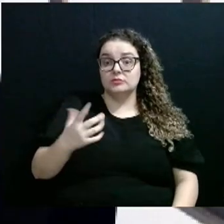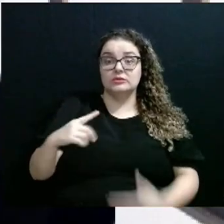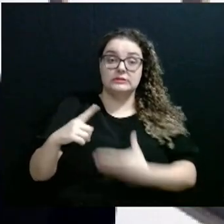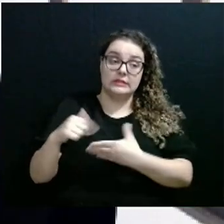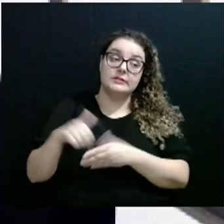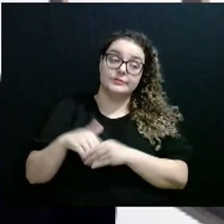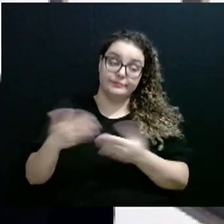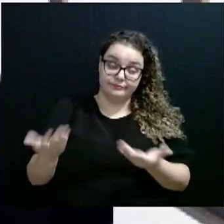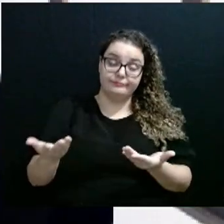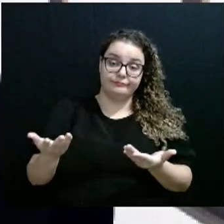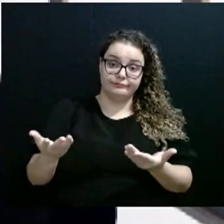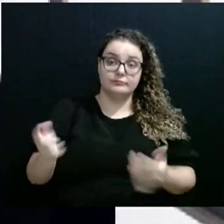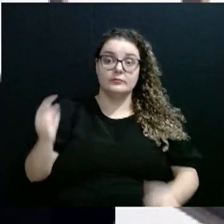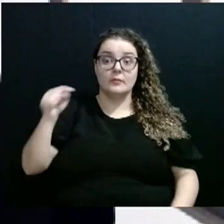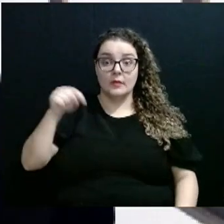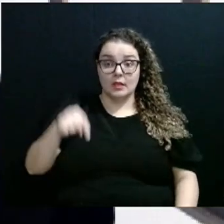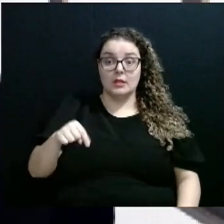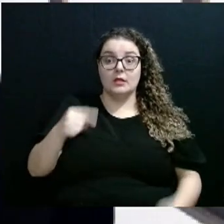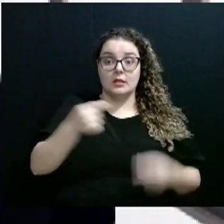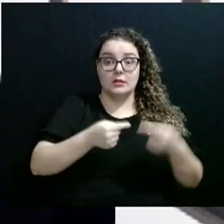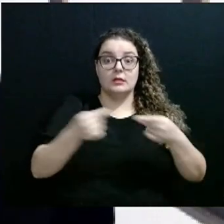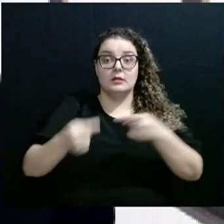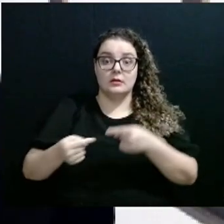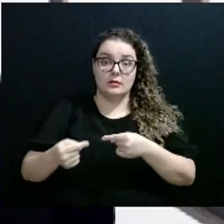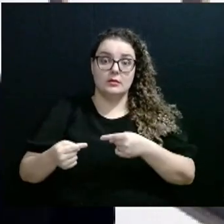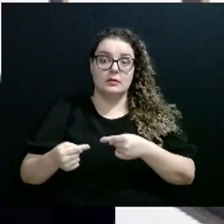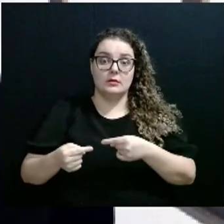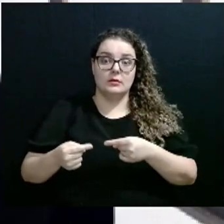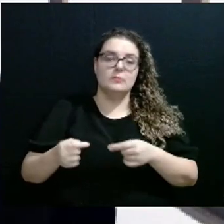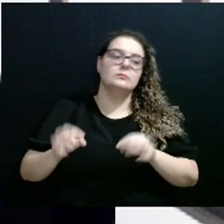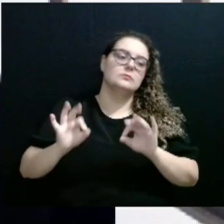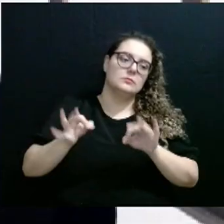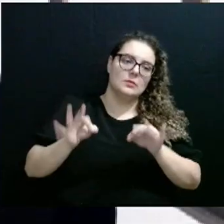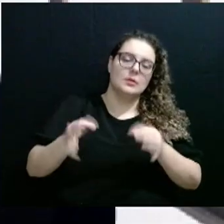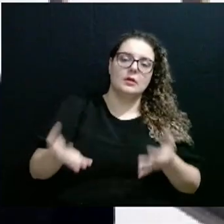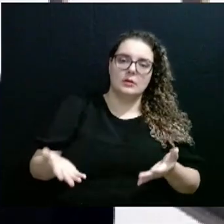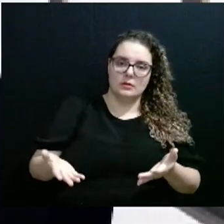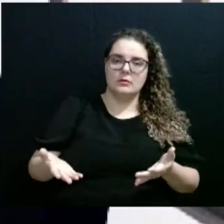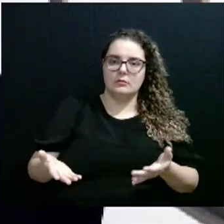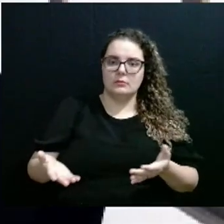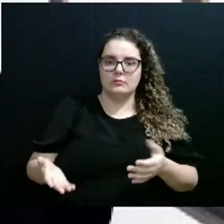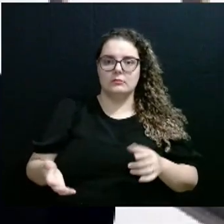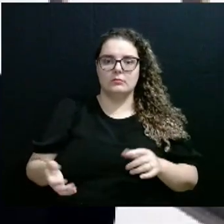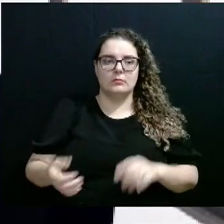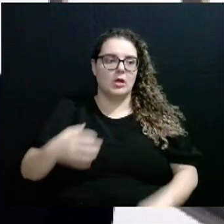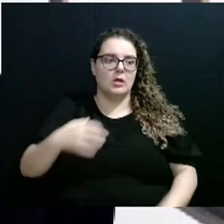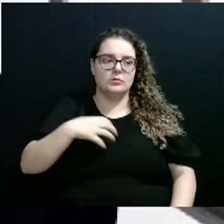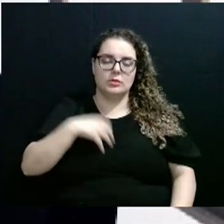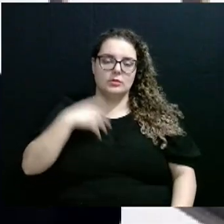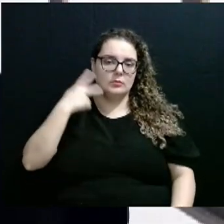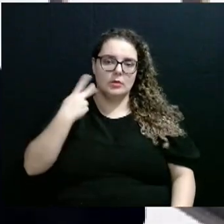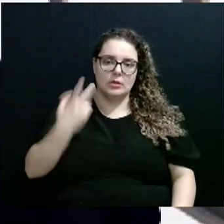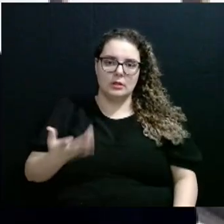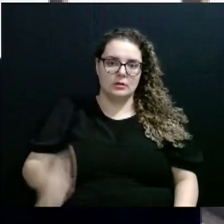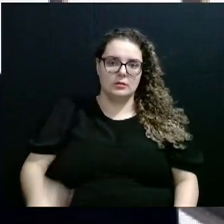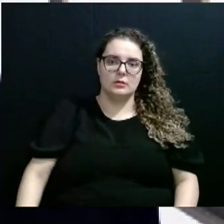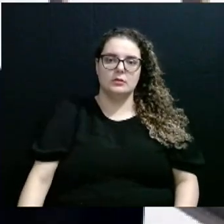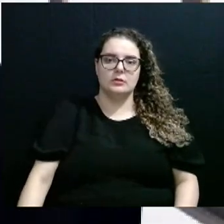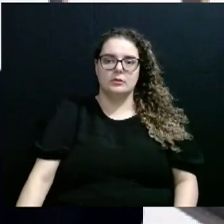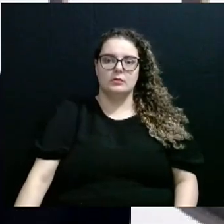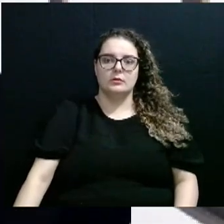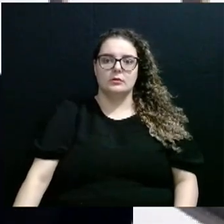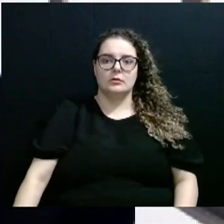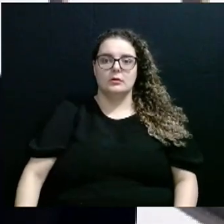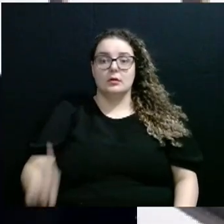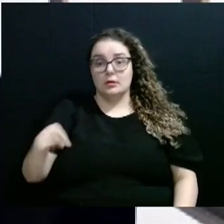esta discussão vai ser, com certeza, uma plataforma política, né? Vai ser um assunto que vai ser muito